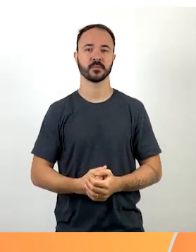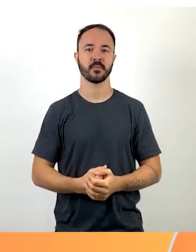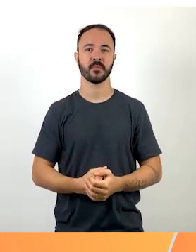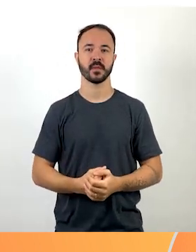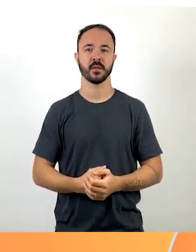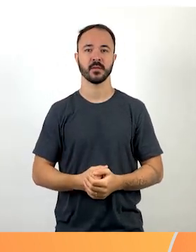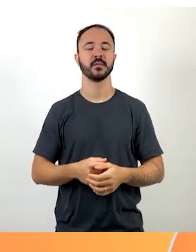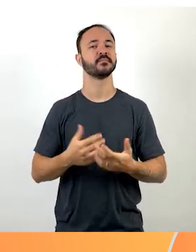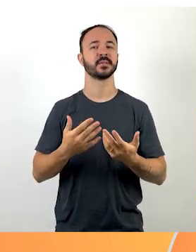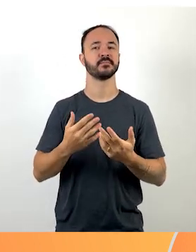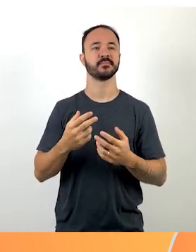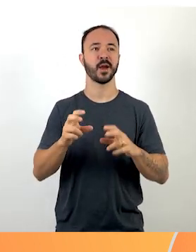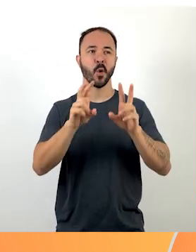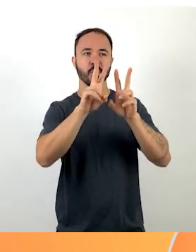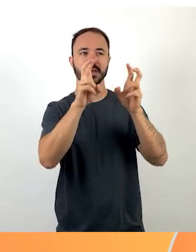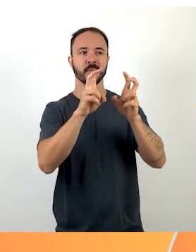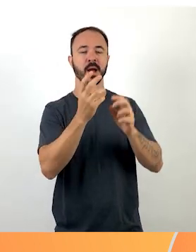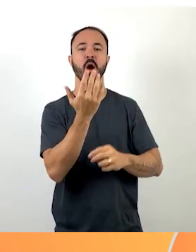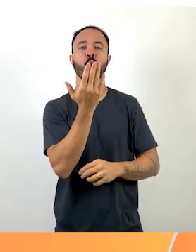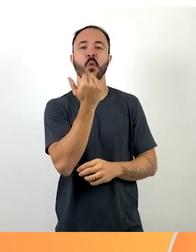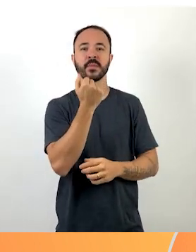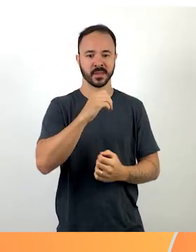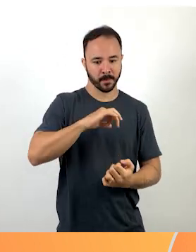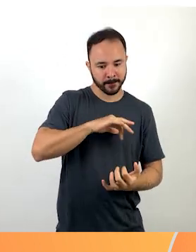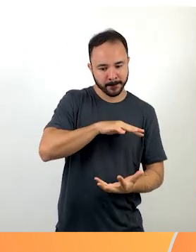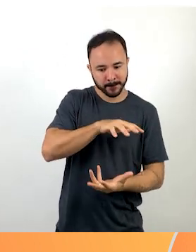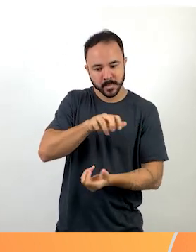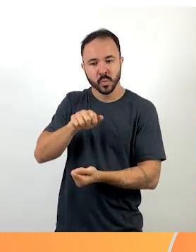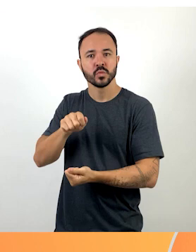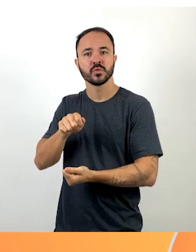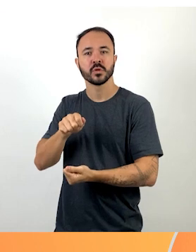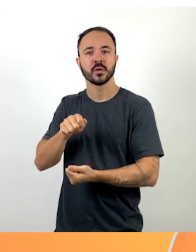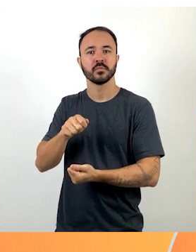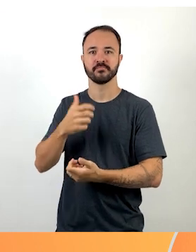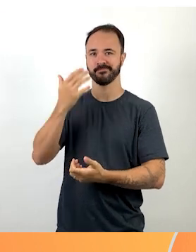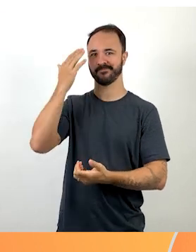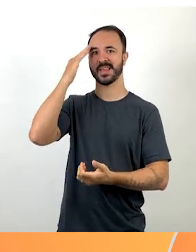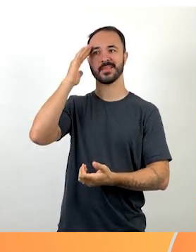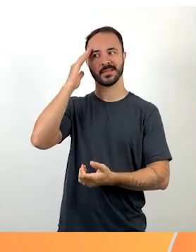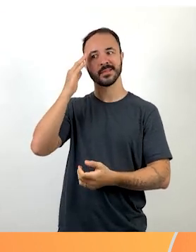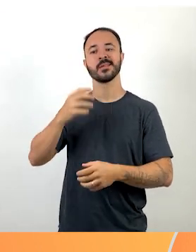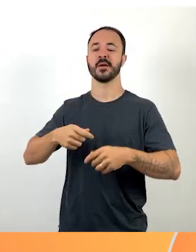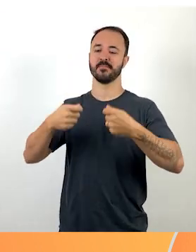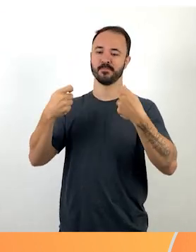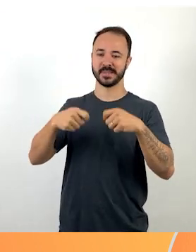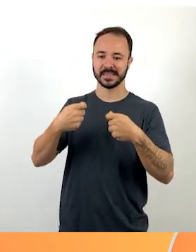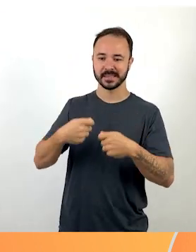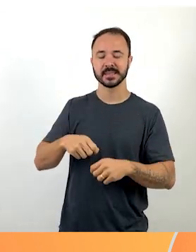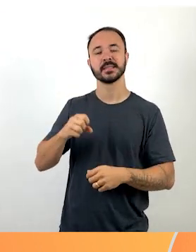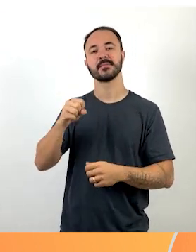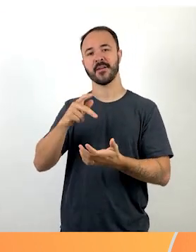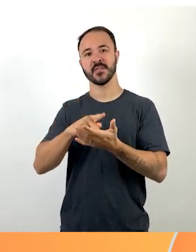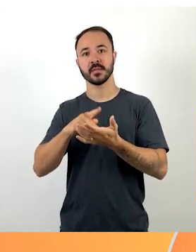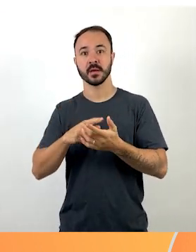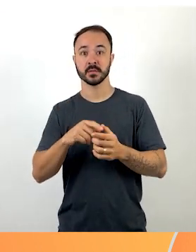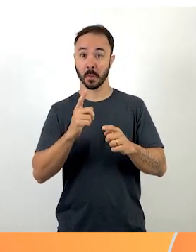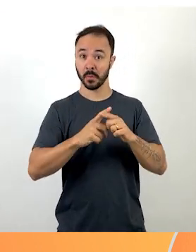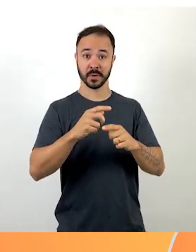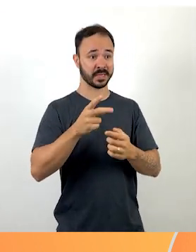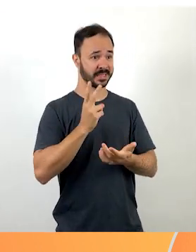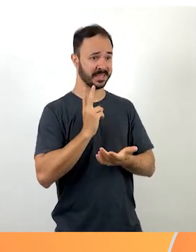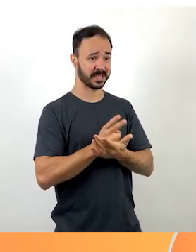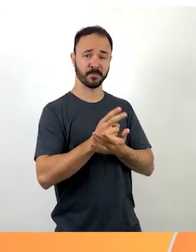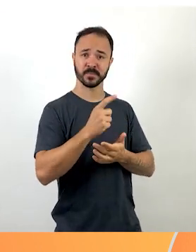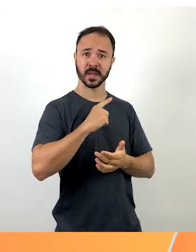Quando nós falamos em alimentação mundial, nós entendemos que é uma grande necessidade de produção. Cada vez mais a população